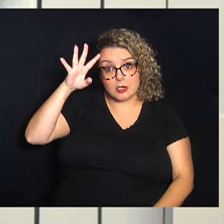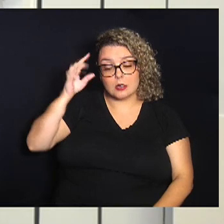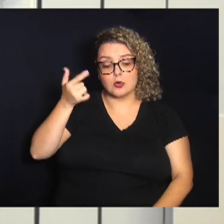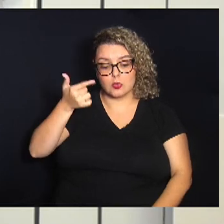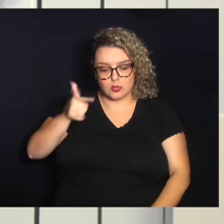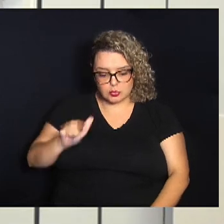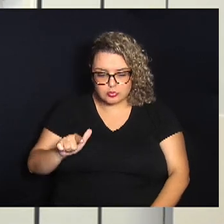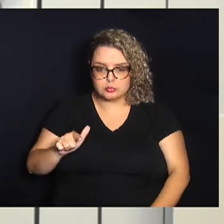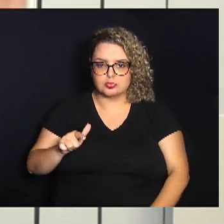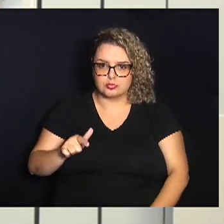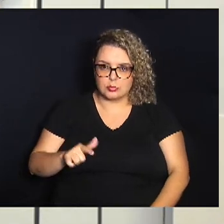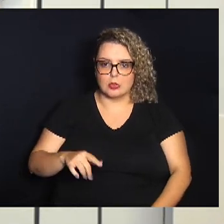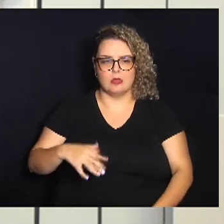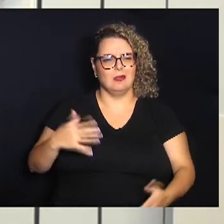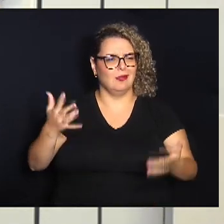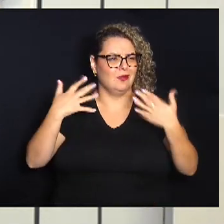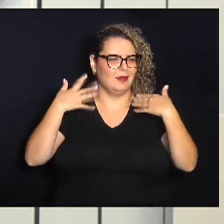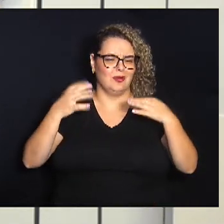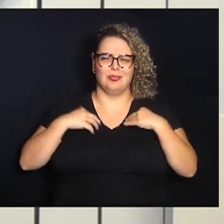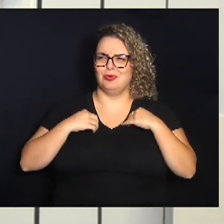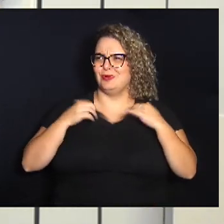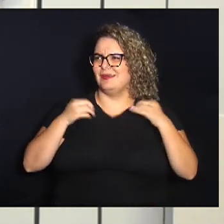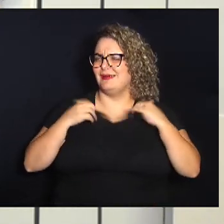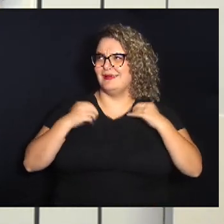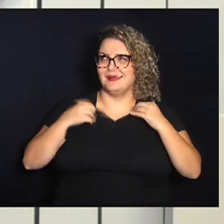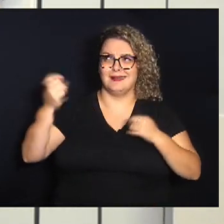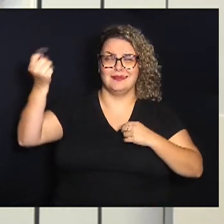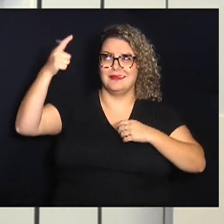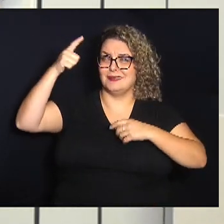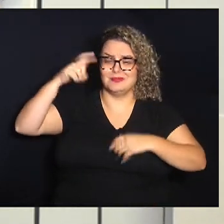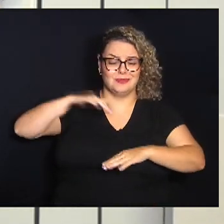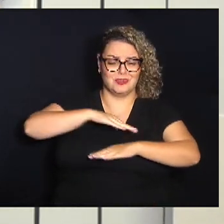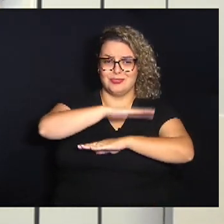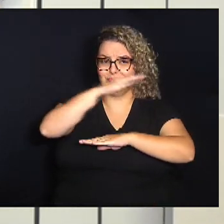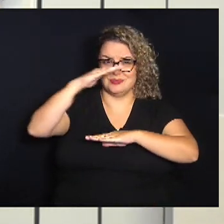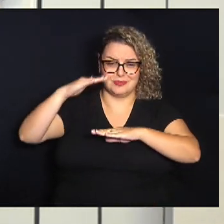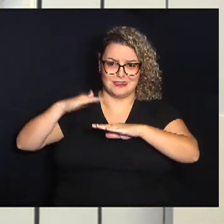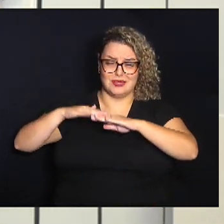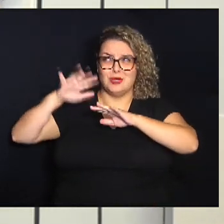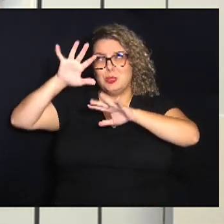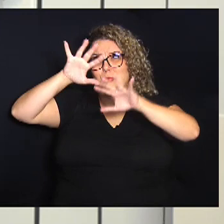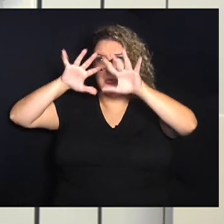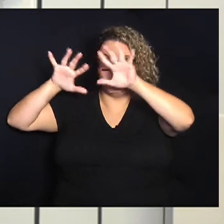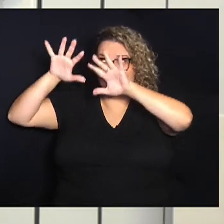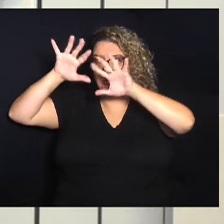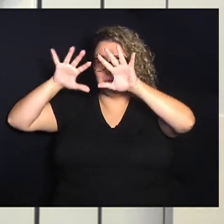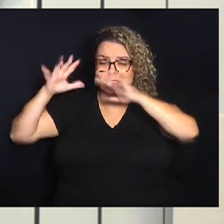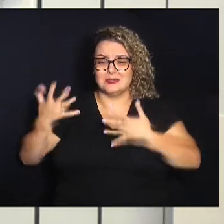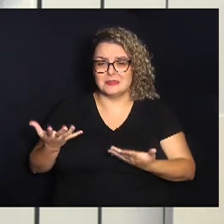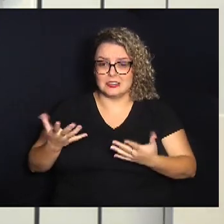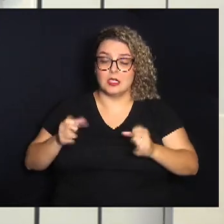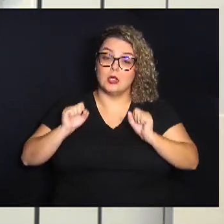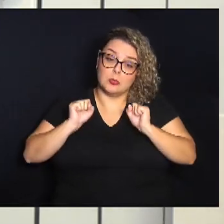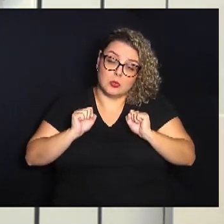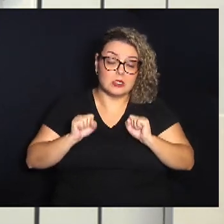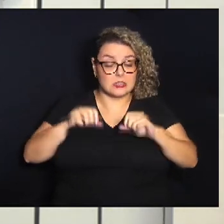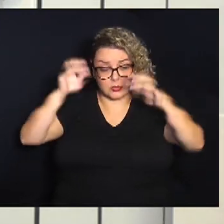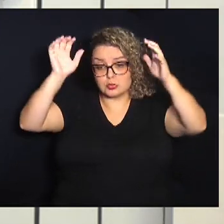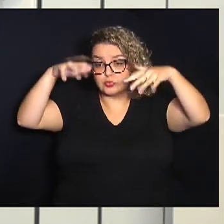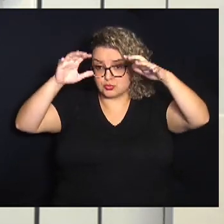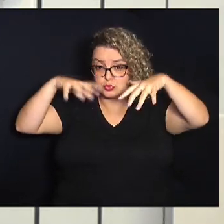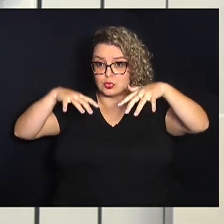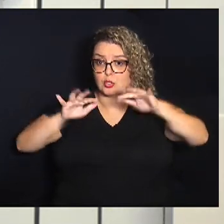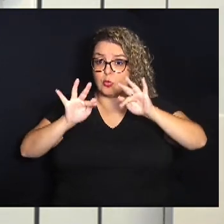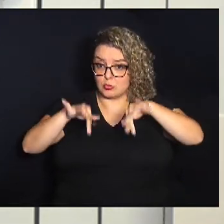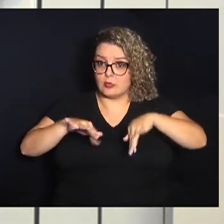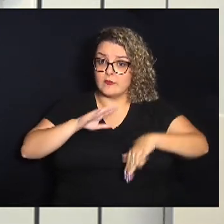essa tendência de calor, sol aparecendo durante todo o dia entre nuvens e com possibilidade de chuva para o fim